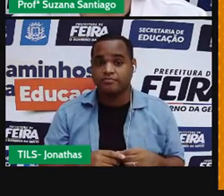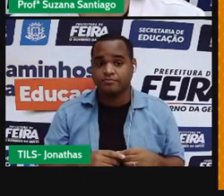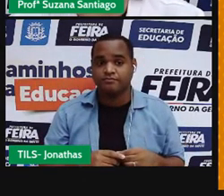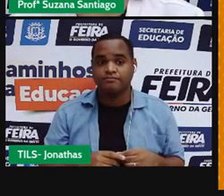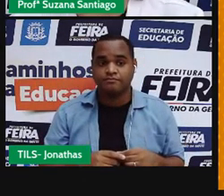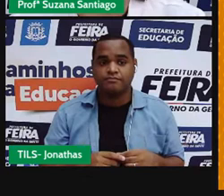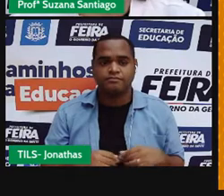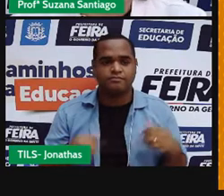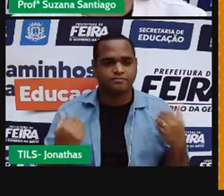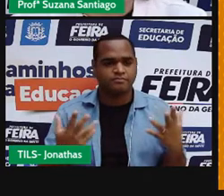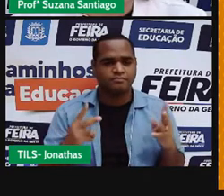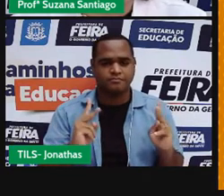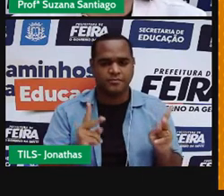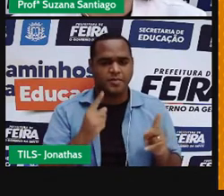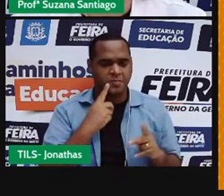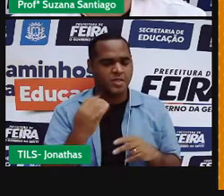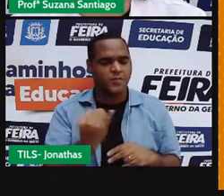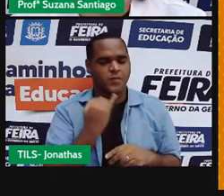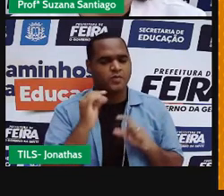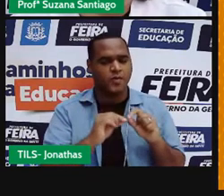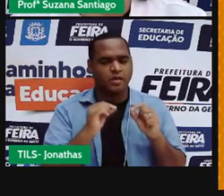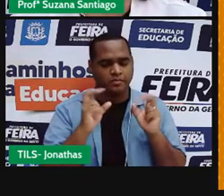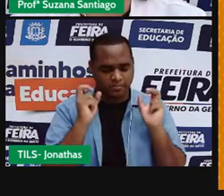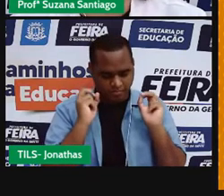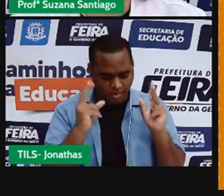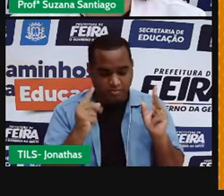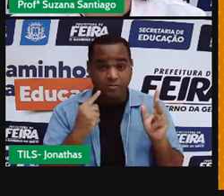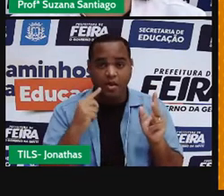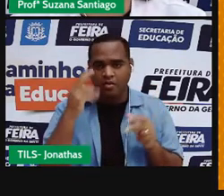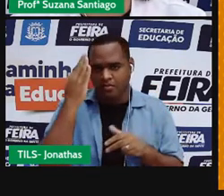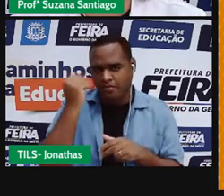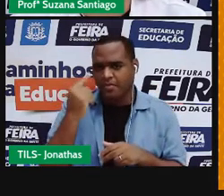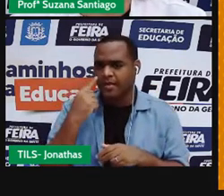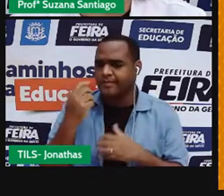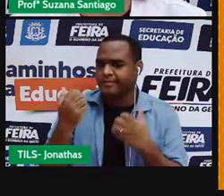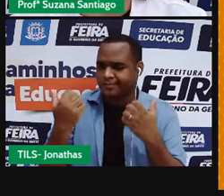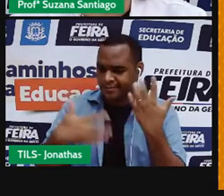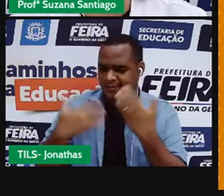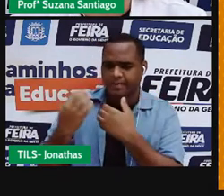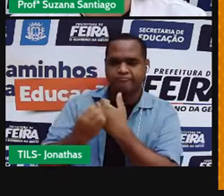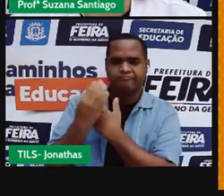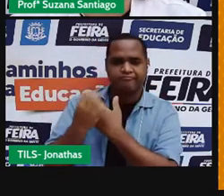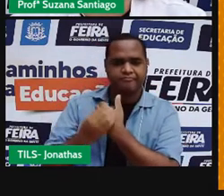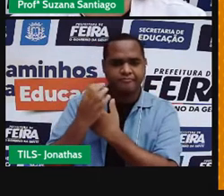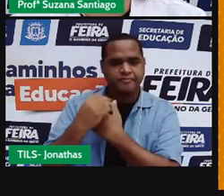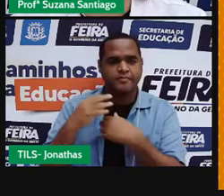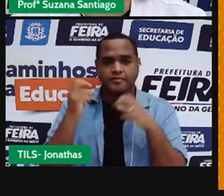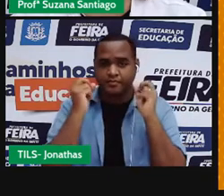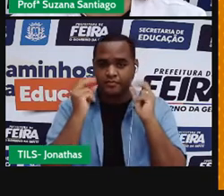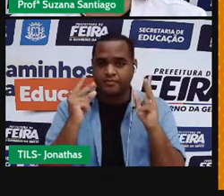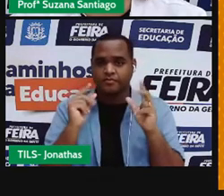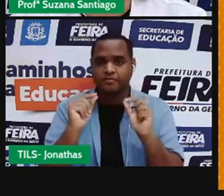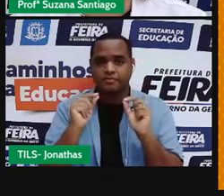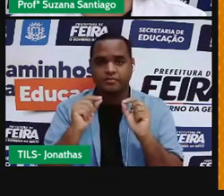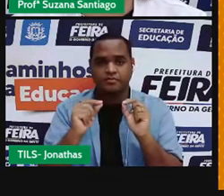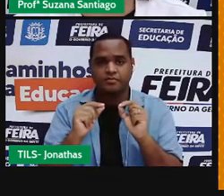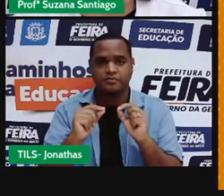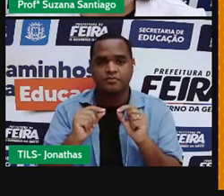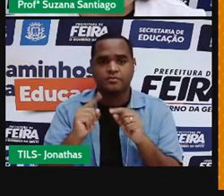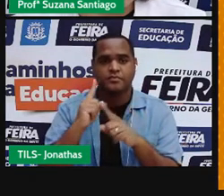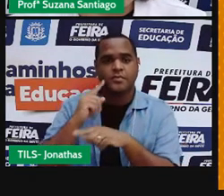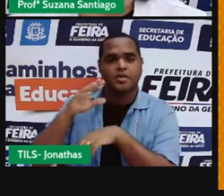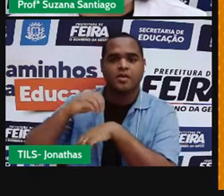É sempre ter aquela mente alerta. Sempre que a gente recebe informação, a gente tem que ficar ali alerta mesmo. Vamos lá, pensar. Primeiro, quem compartilhou